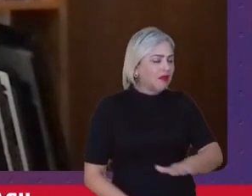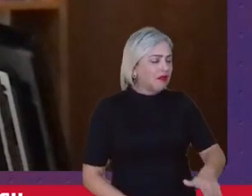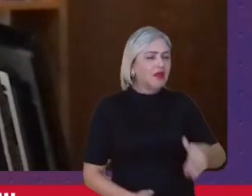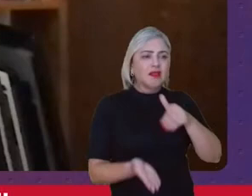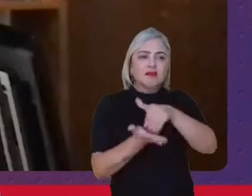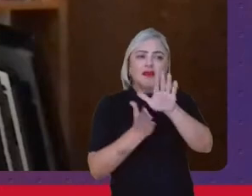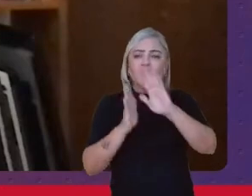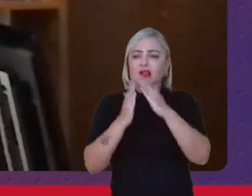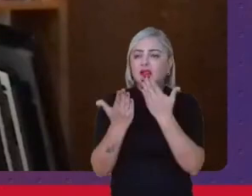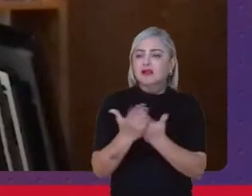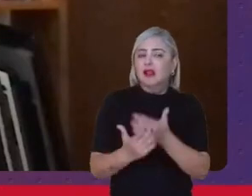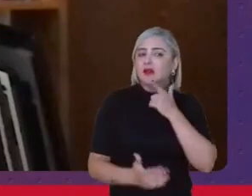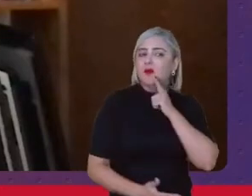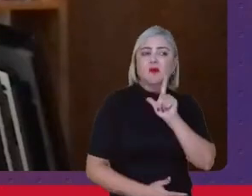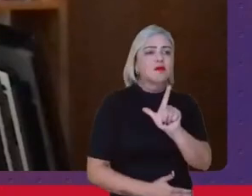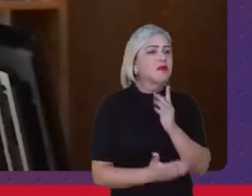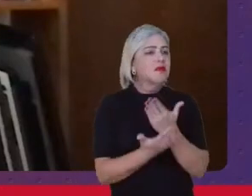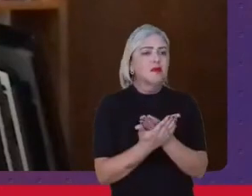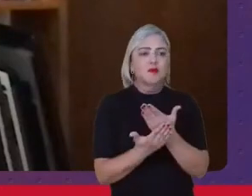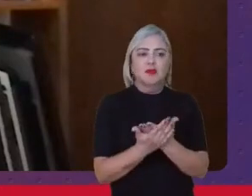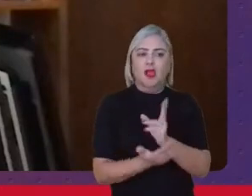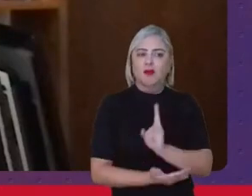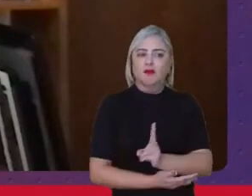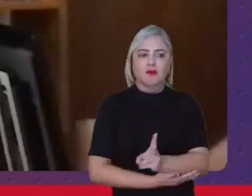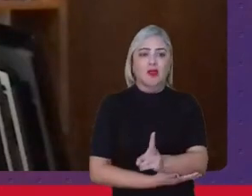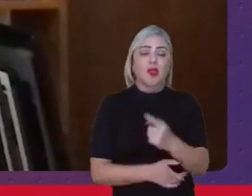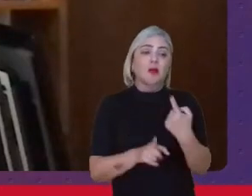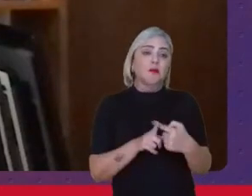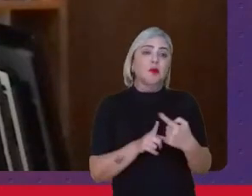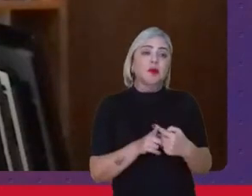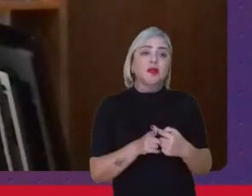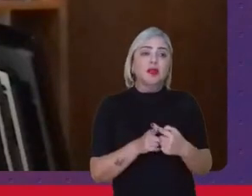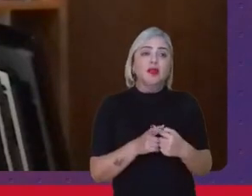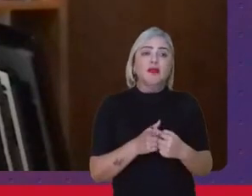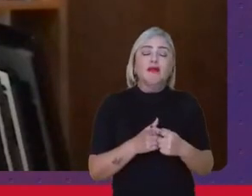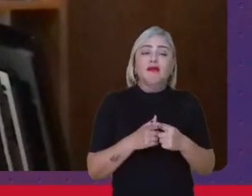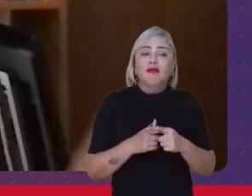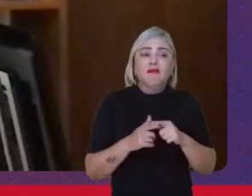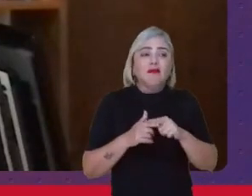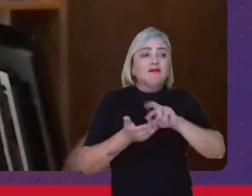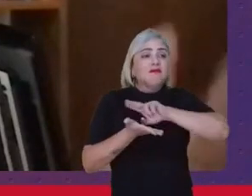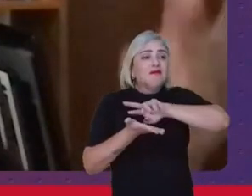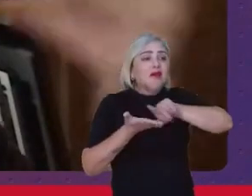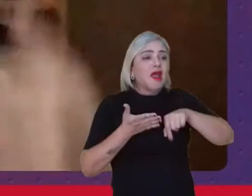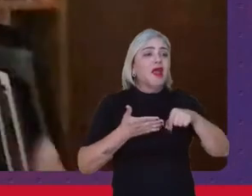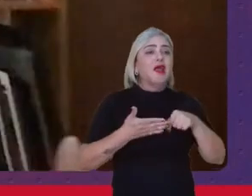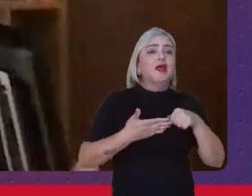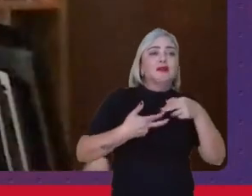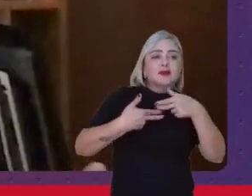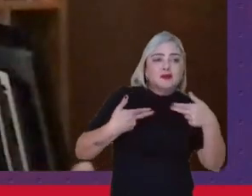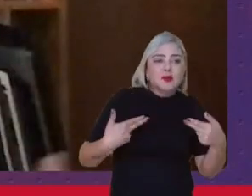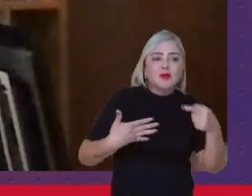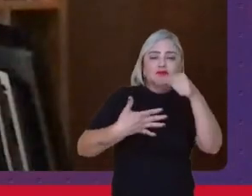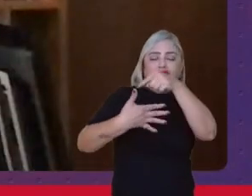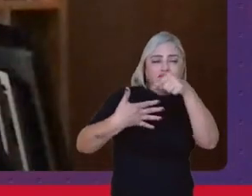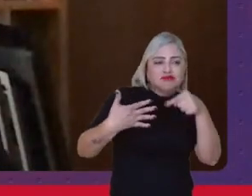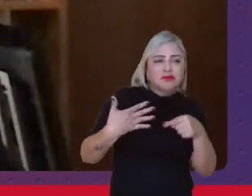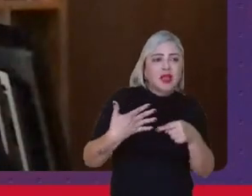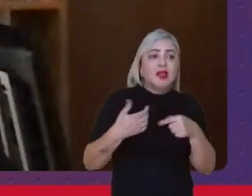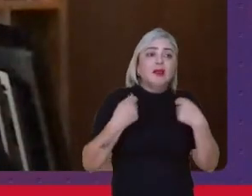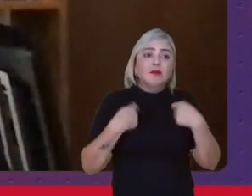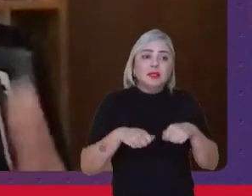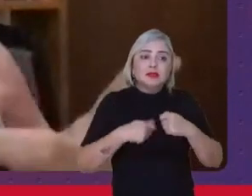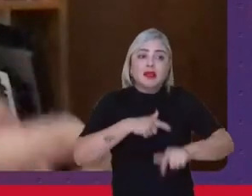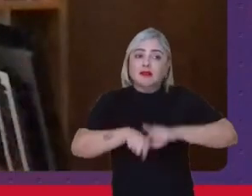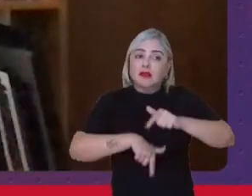a escola, não conseguiam continuar estudando por conta de um conjunto de problemas, né? Muitas delas, inclusive, porque